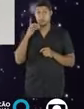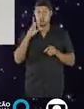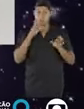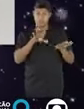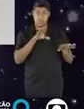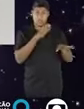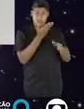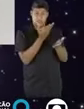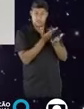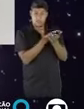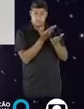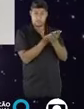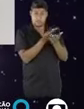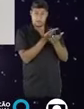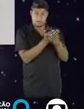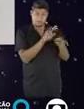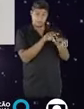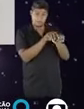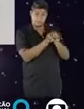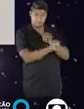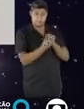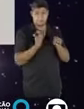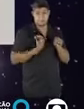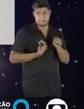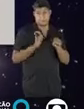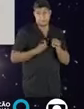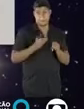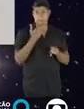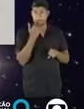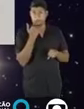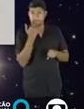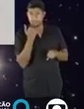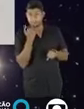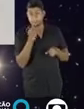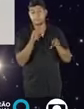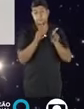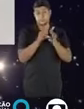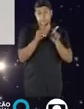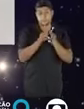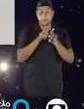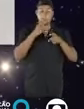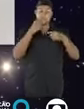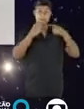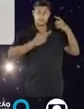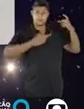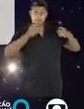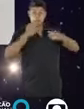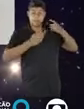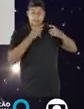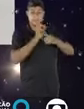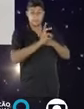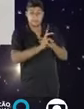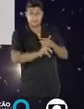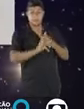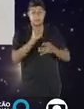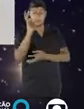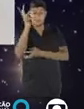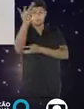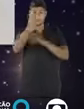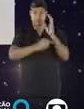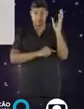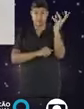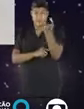formação, uma grande formação na área de gastronomia, ao mesmo tempo preocupada o tempo inteiro com a questão ambiental,